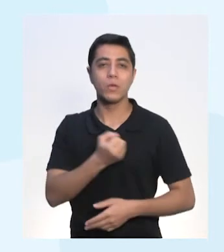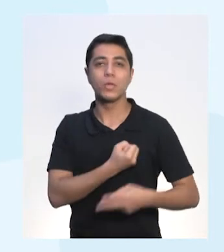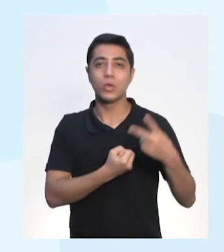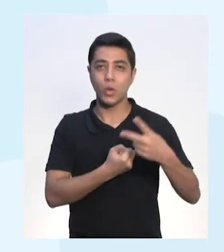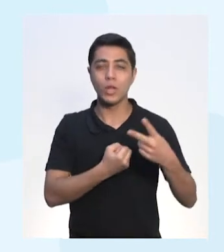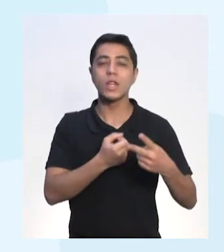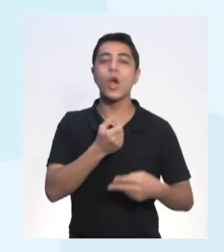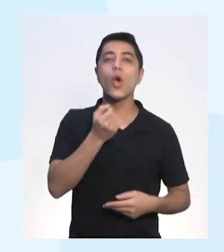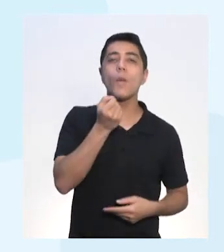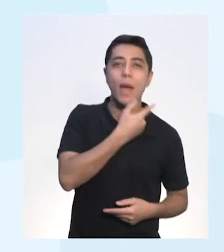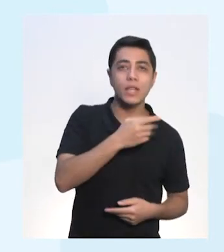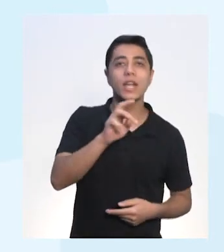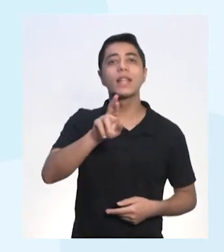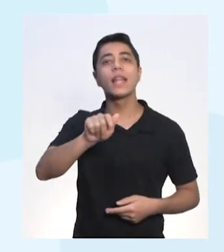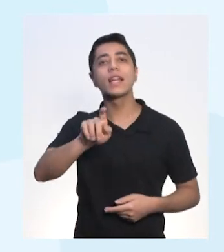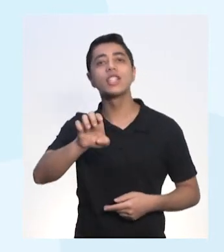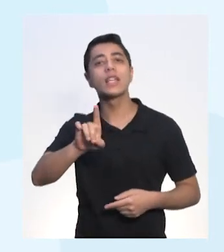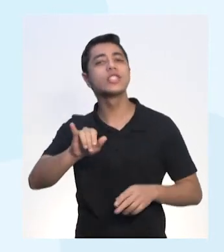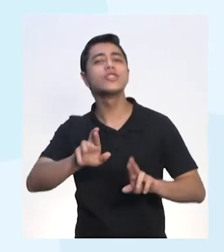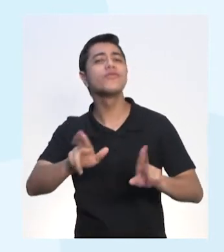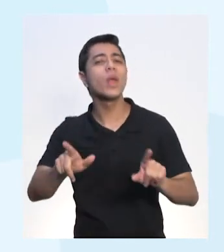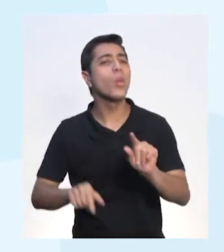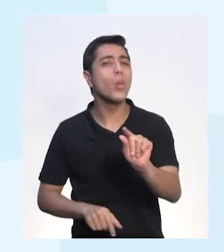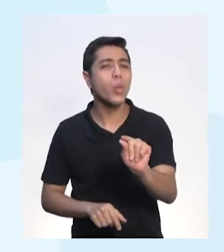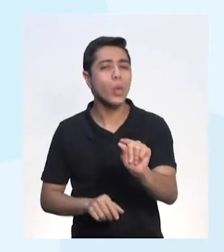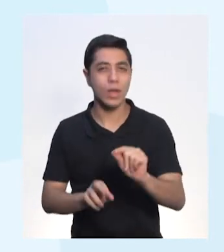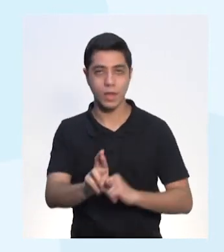e tragédia? Em um minutinho a gente volta.